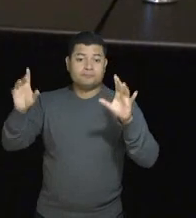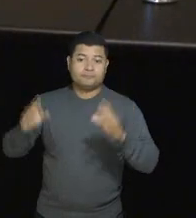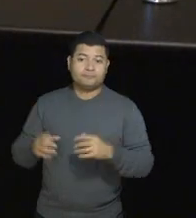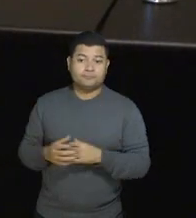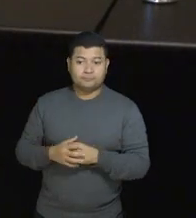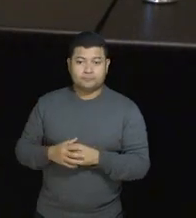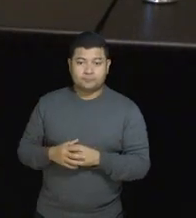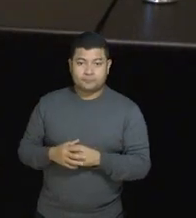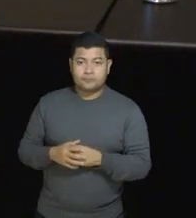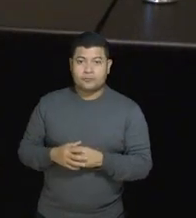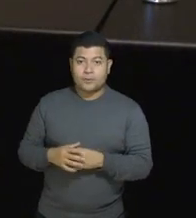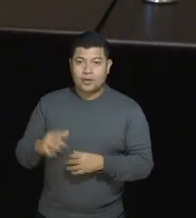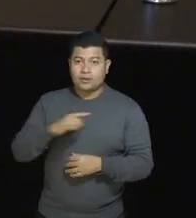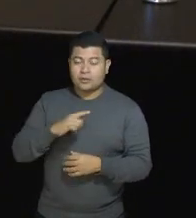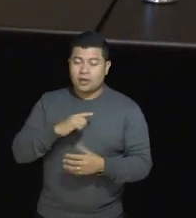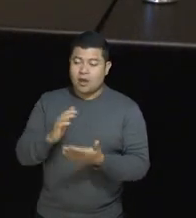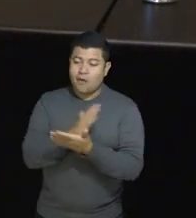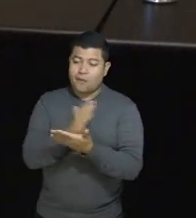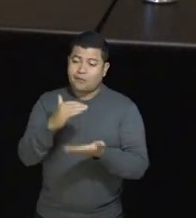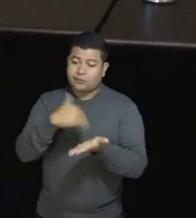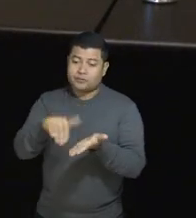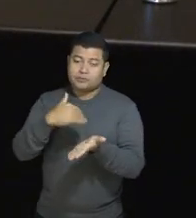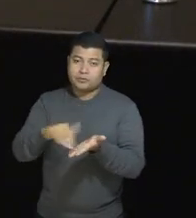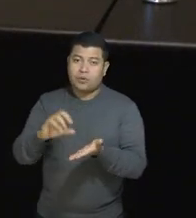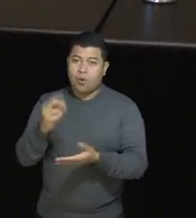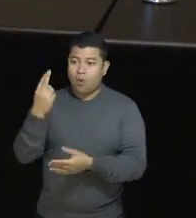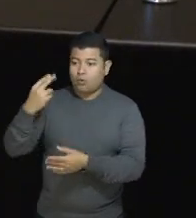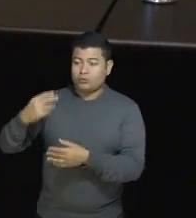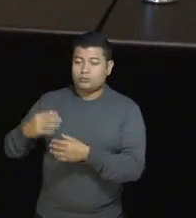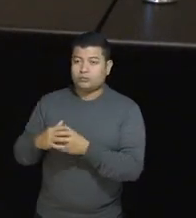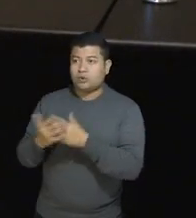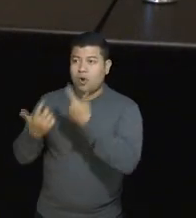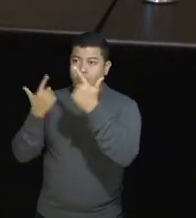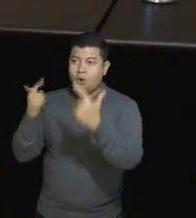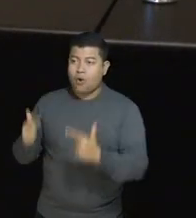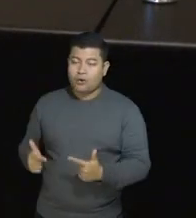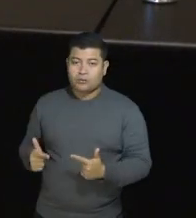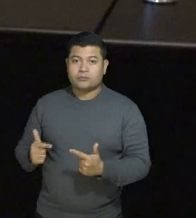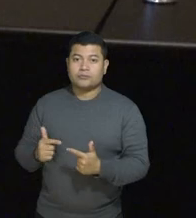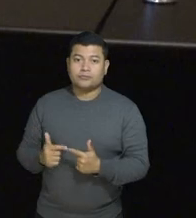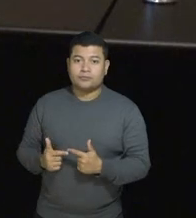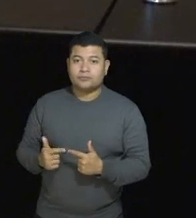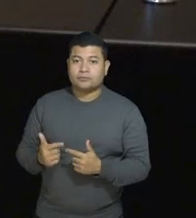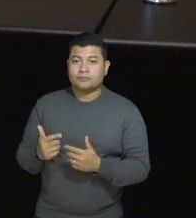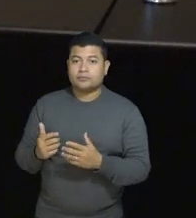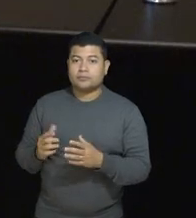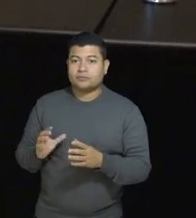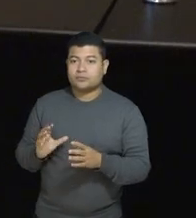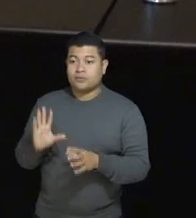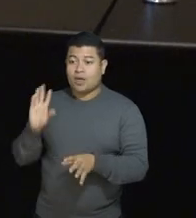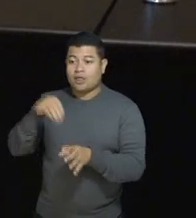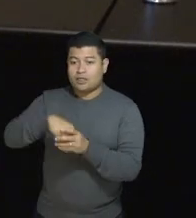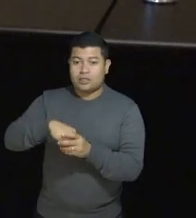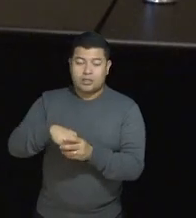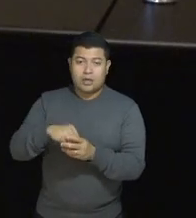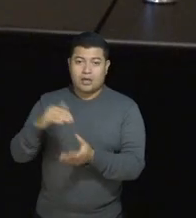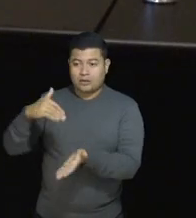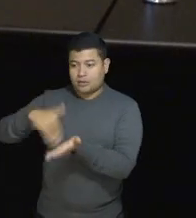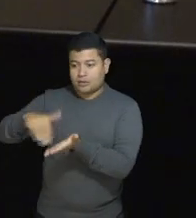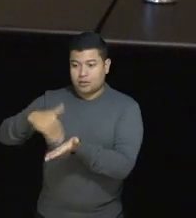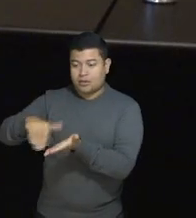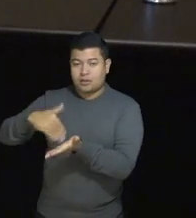Brasil ainda são secretarias ou órgãos ou departamentos de educação especial dentro de uma